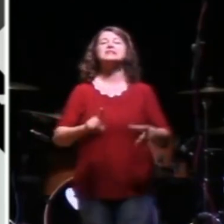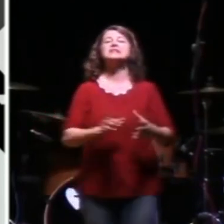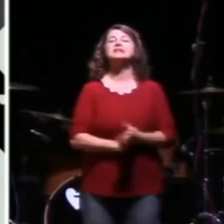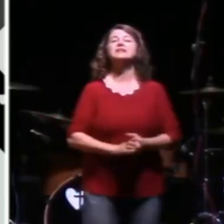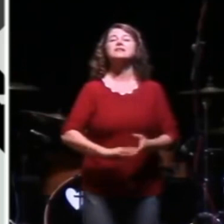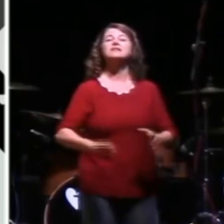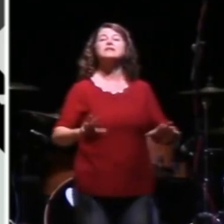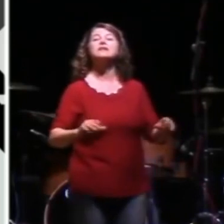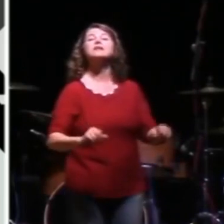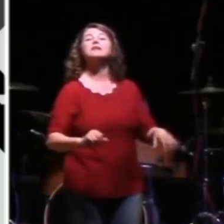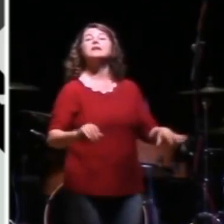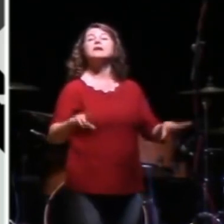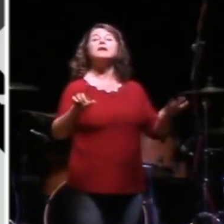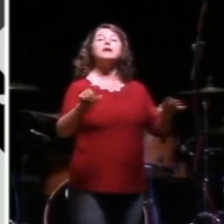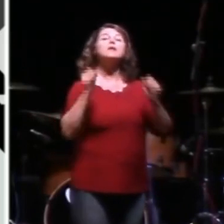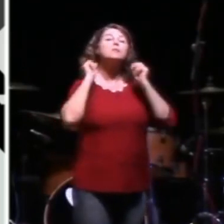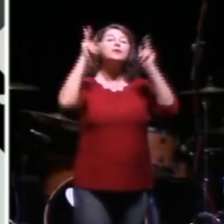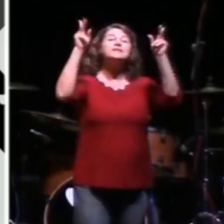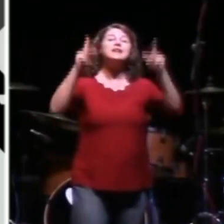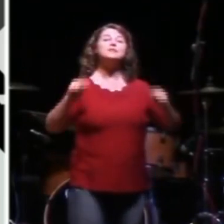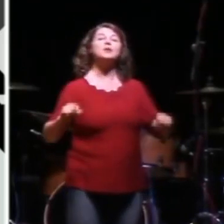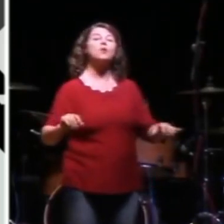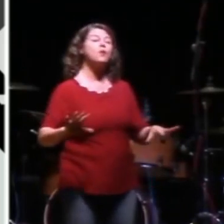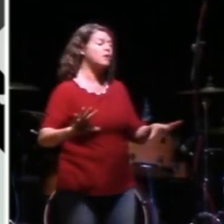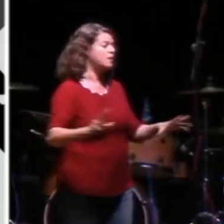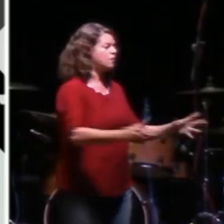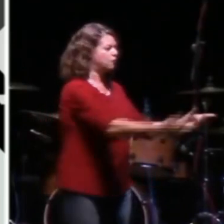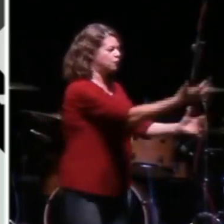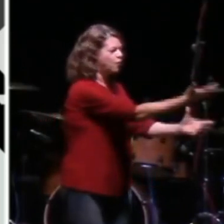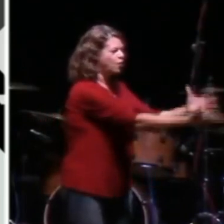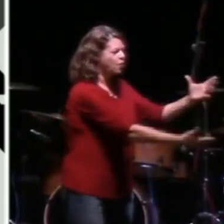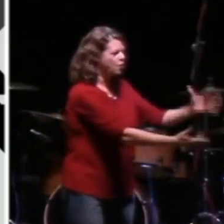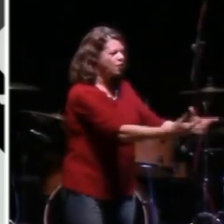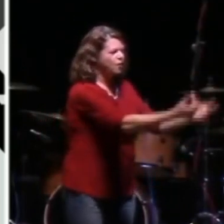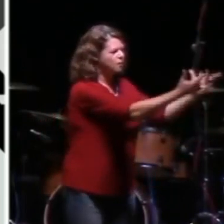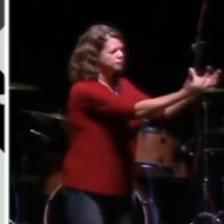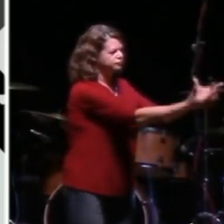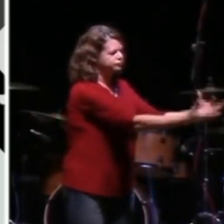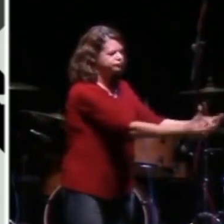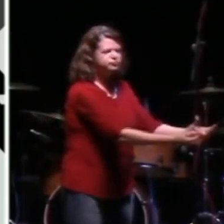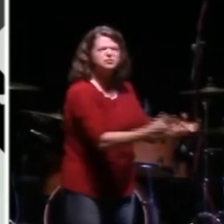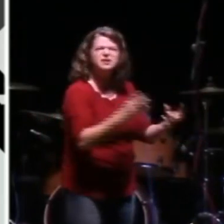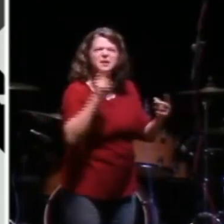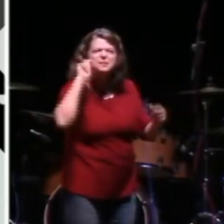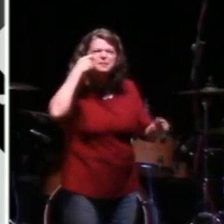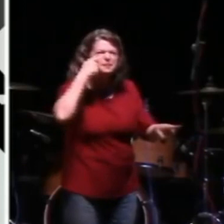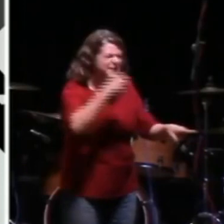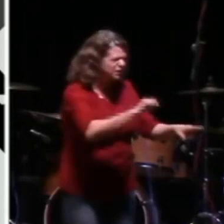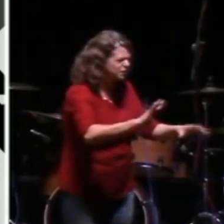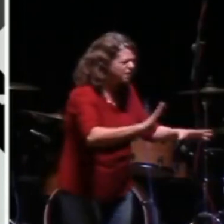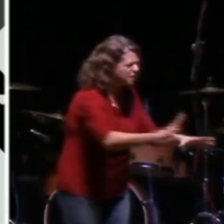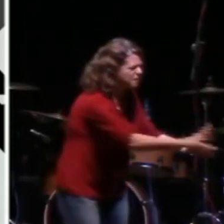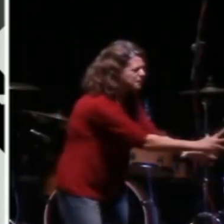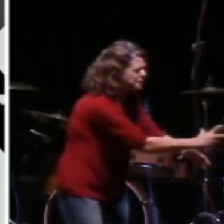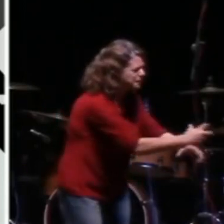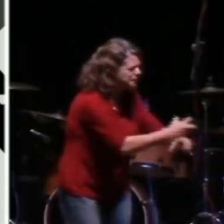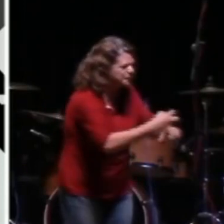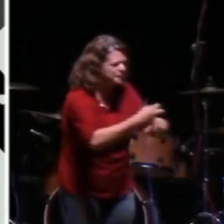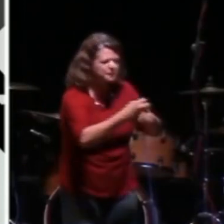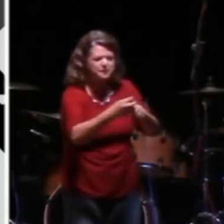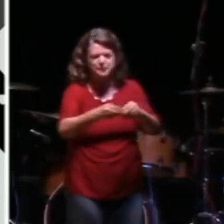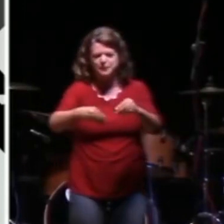céu e assim ó o que tornou sem sarna que rebentava em úlceras nos homens